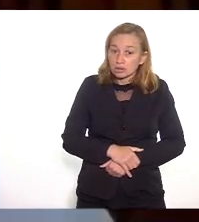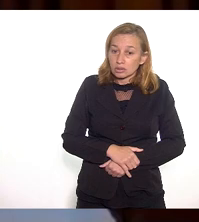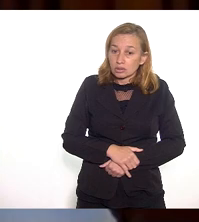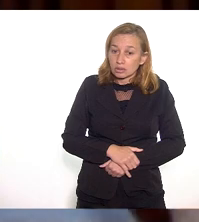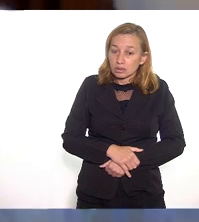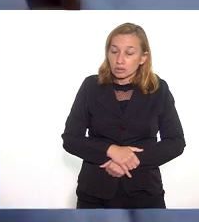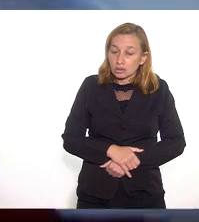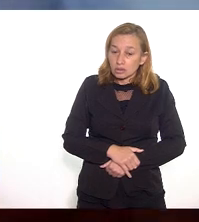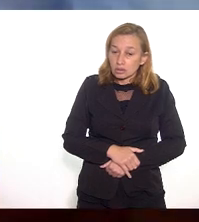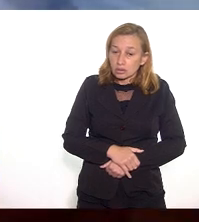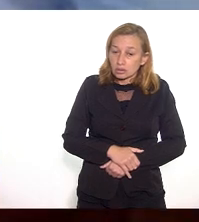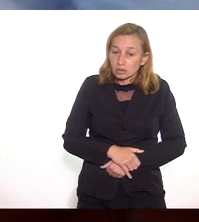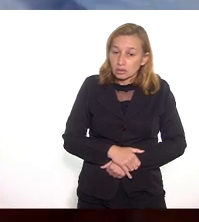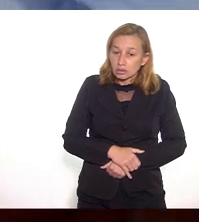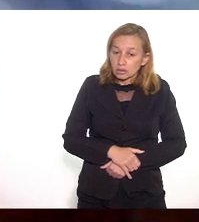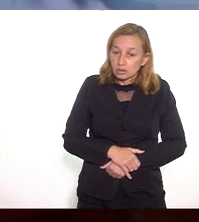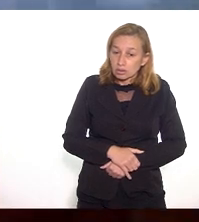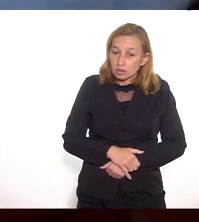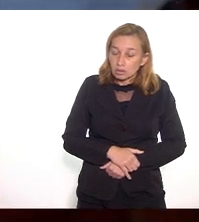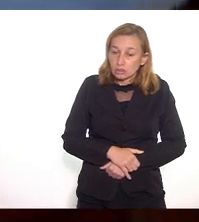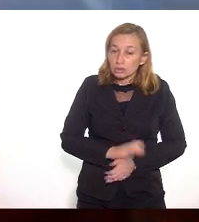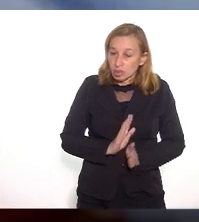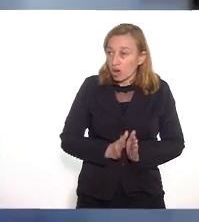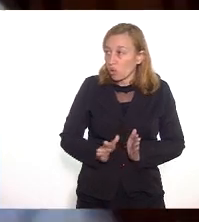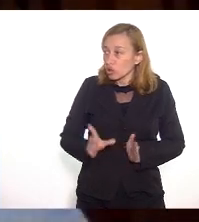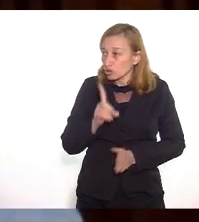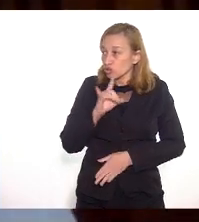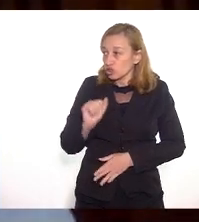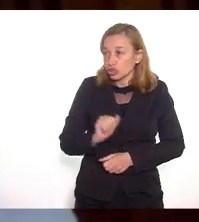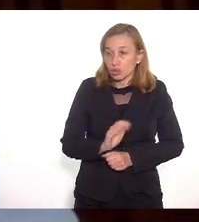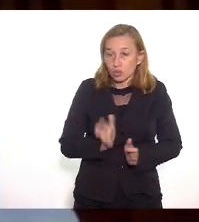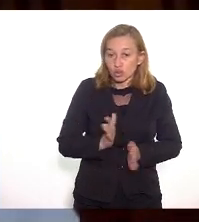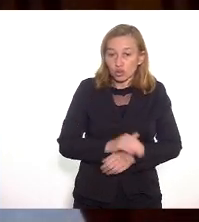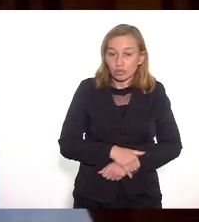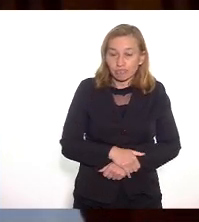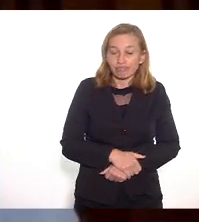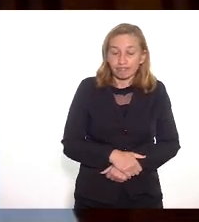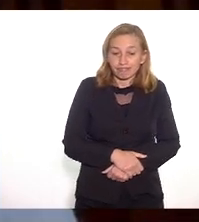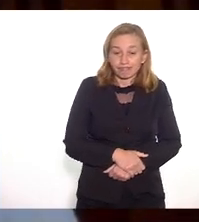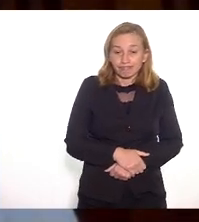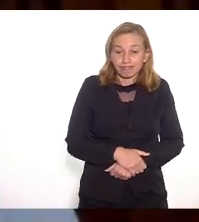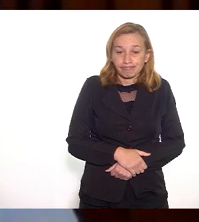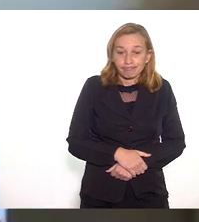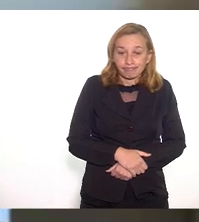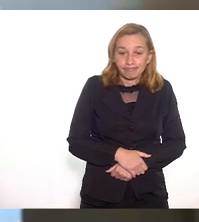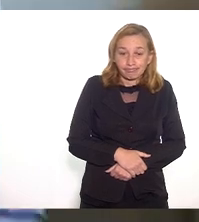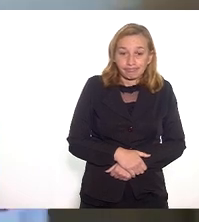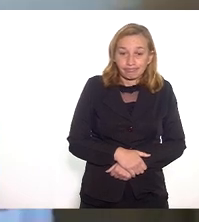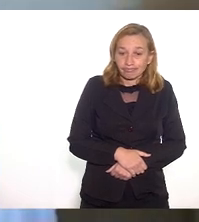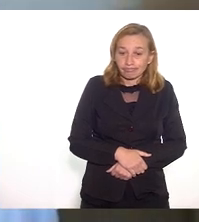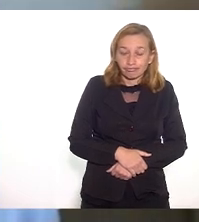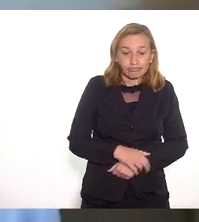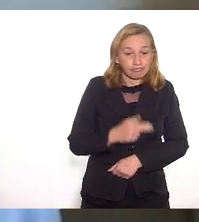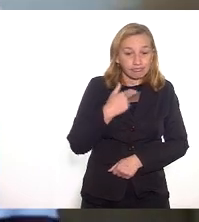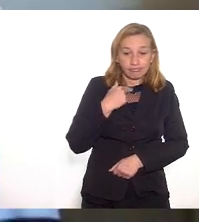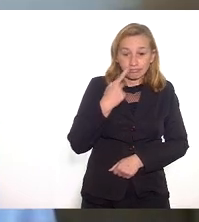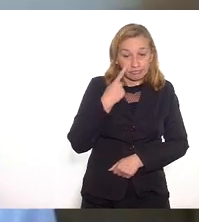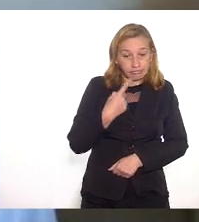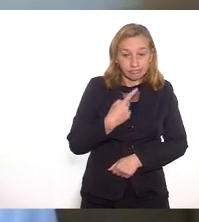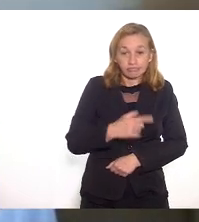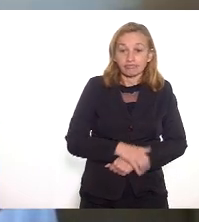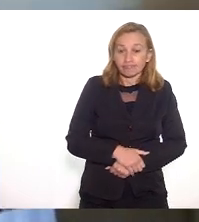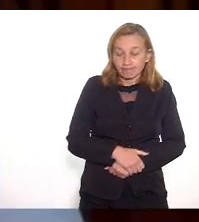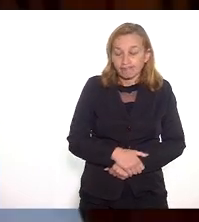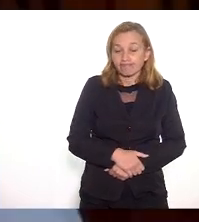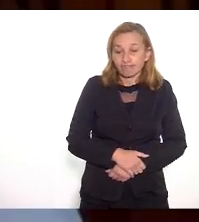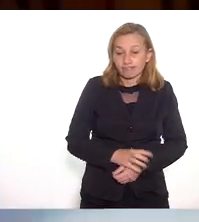Eu retirei de pauta, mas está na ordem do dia. Eu já ia retirar de pauta, deputado. Não cabe vista, está na ordem. Cabe vista,